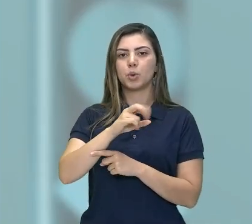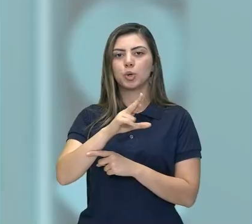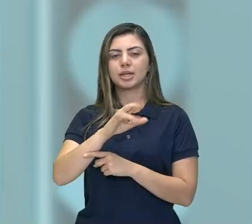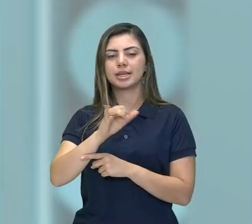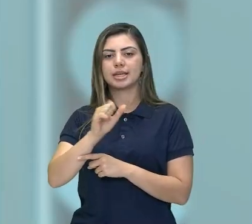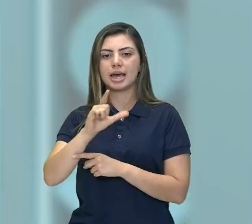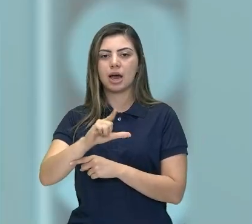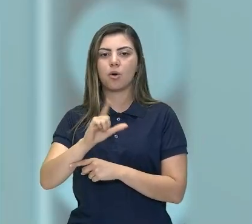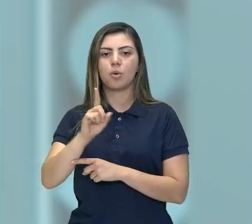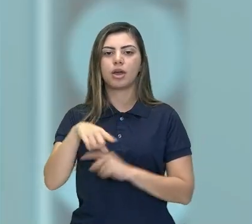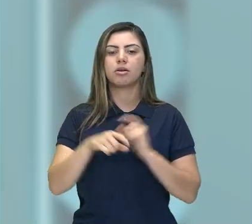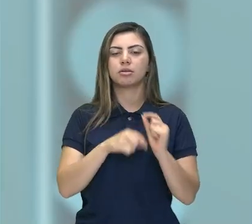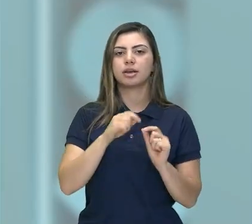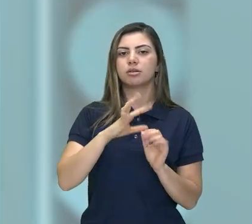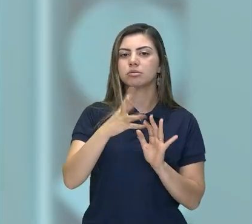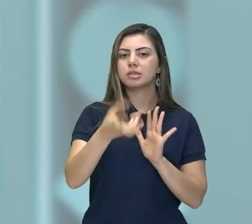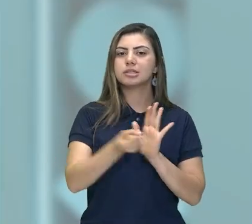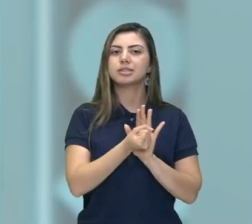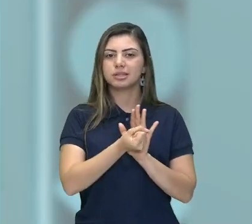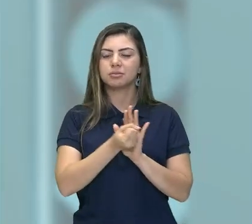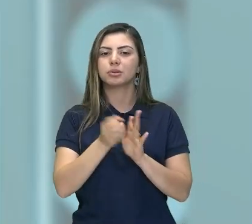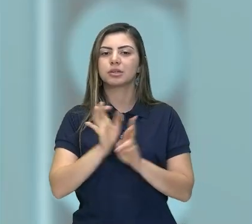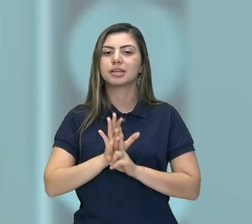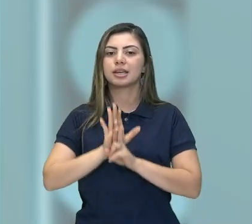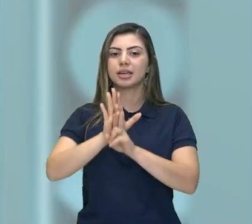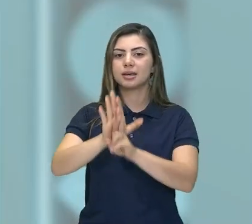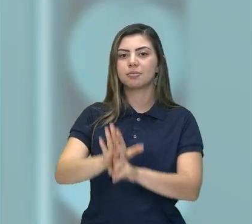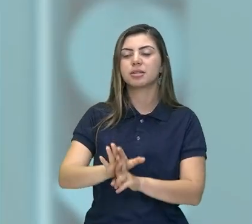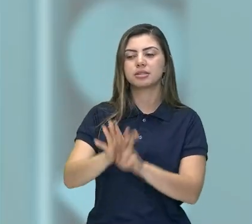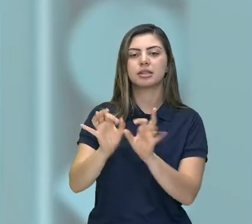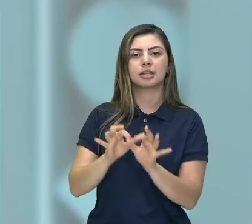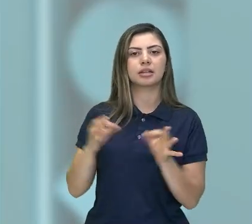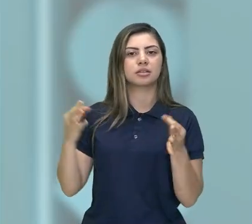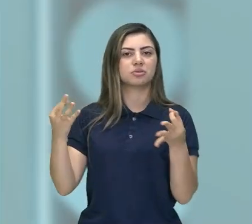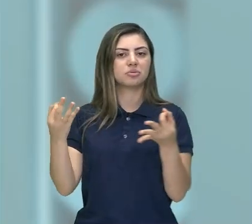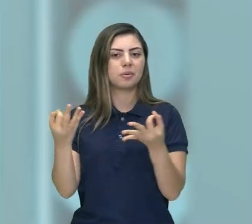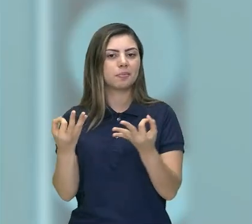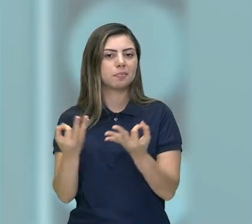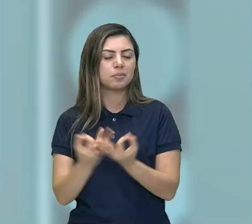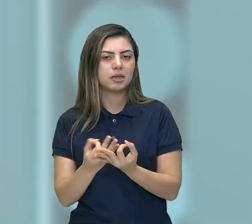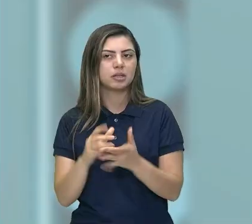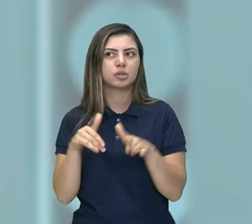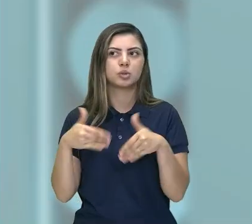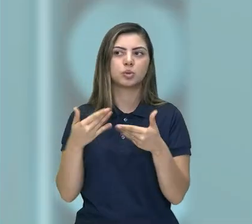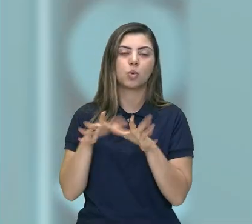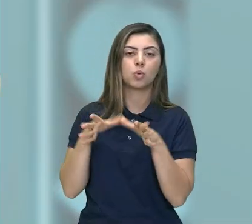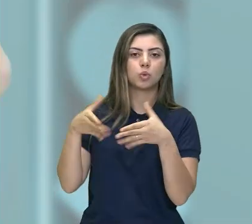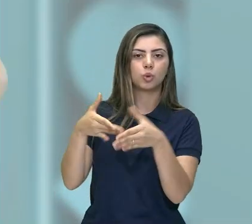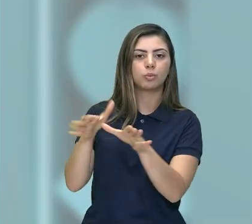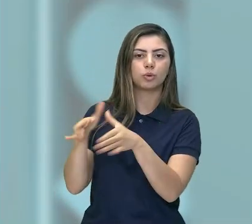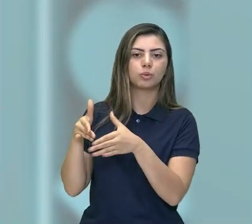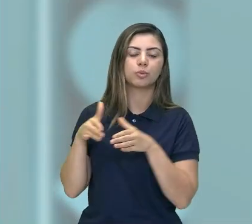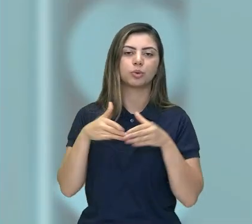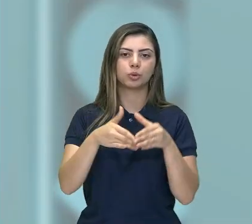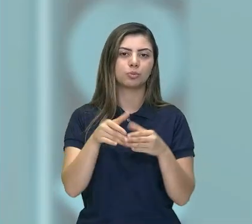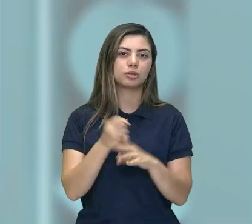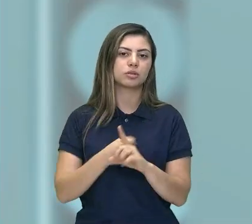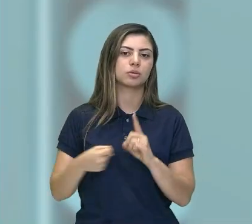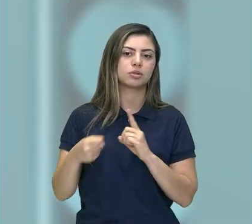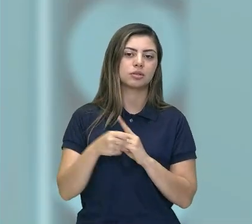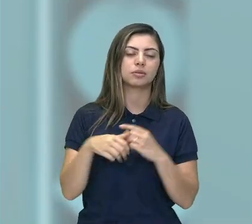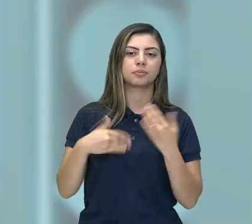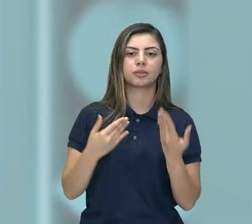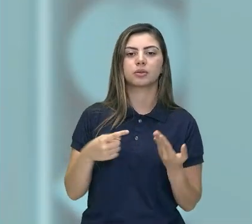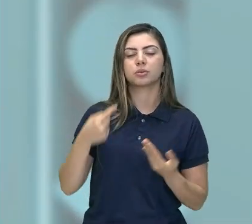aqueles brasões, não é, que representam determinadas famílias, determinados grupos. Então, se a gente pensar na relação com o